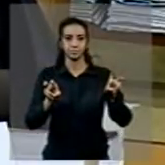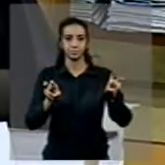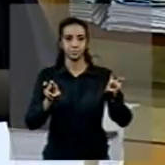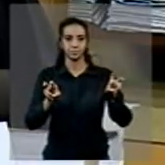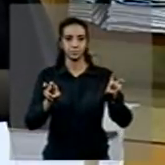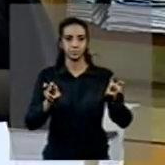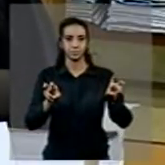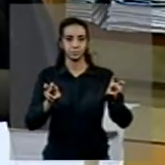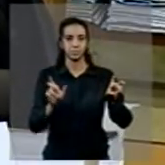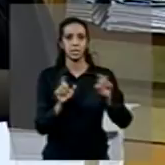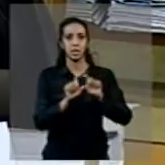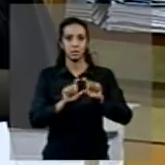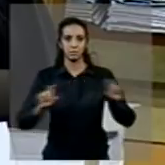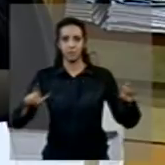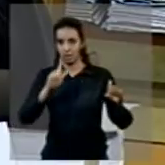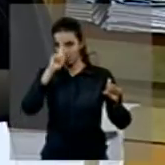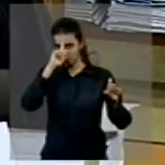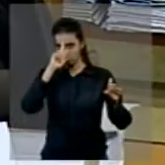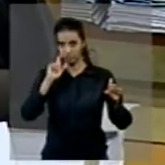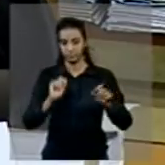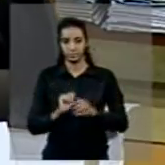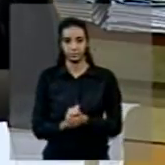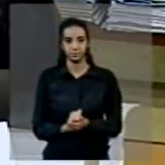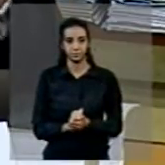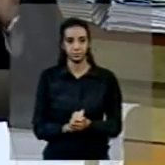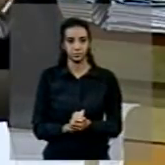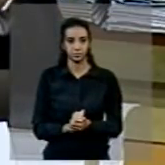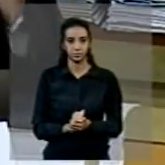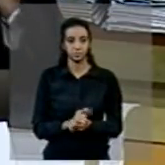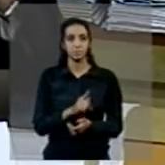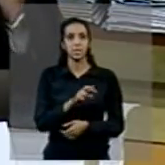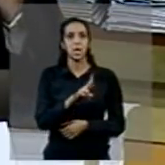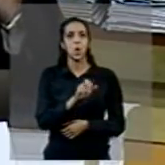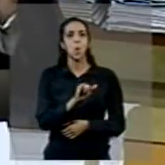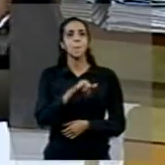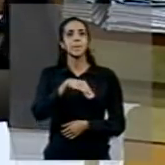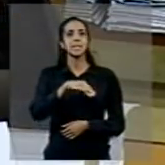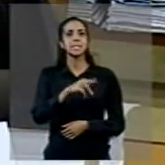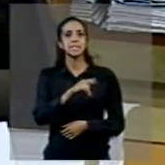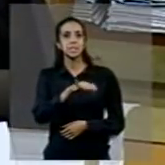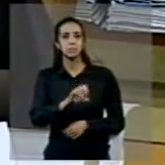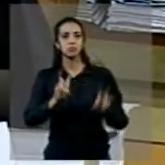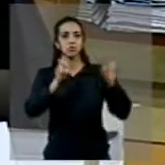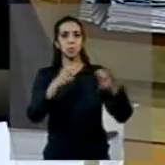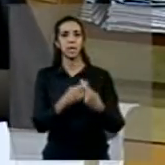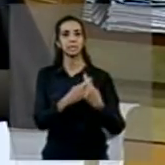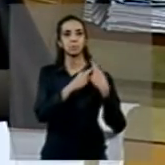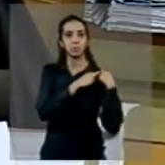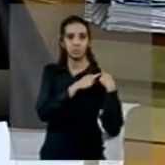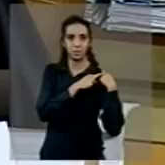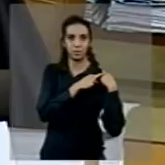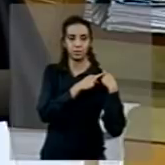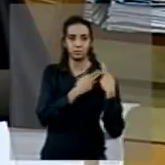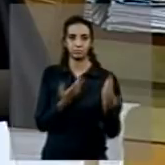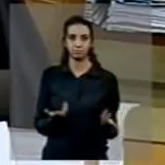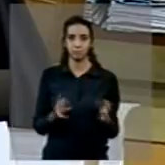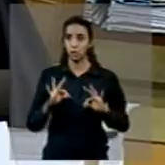Prinzip Verantwortung, o princípio responsabilidade, que se impõe a